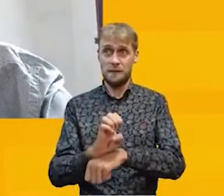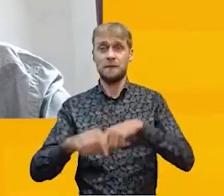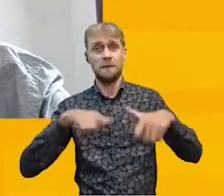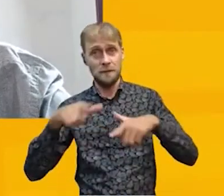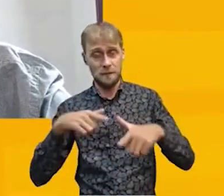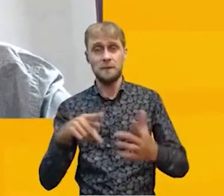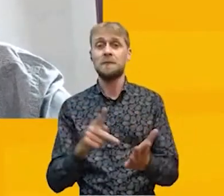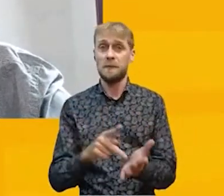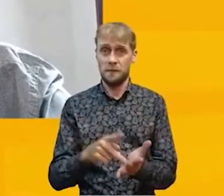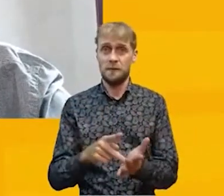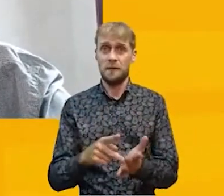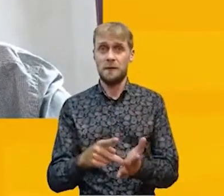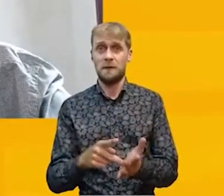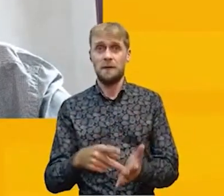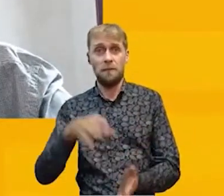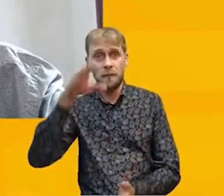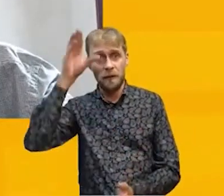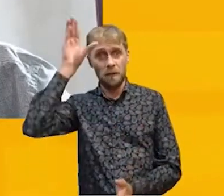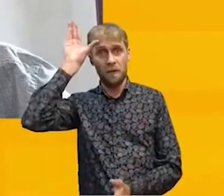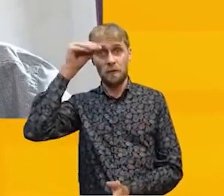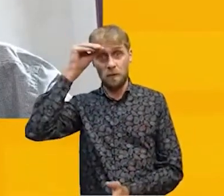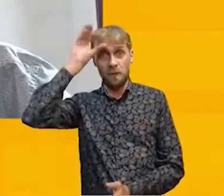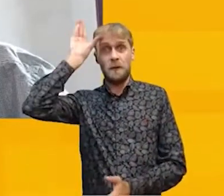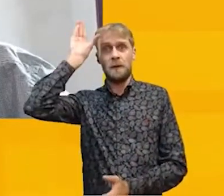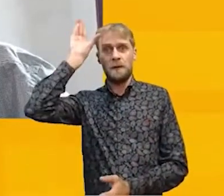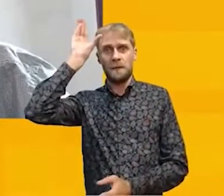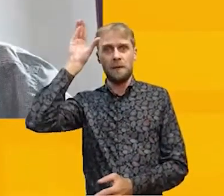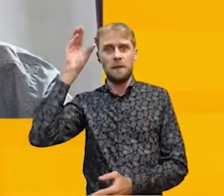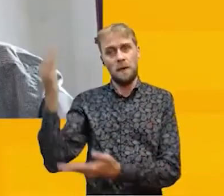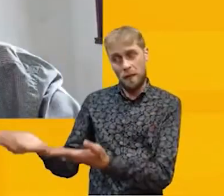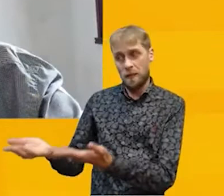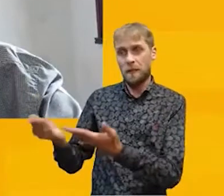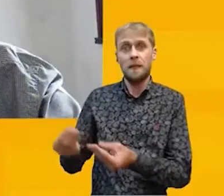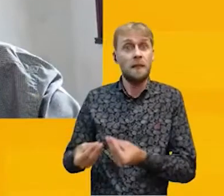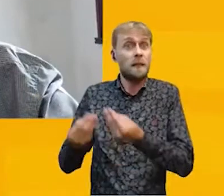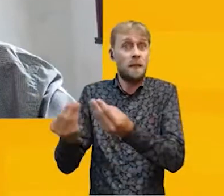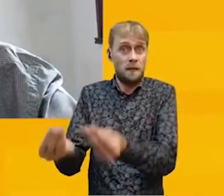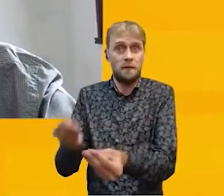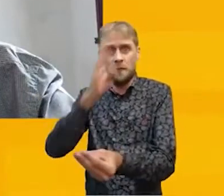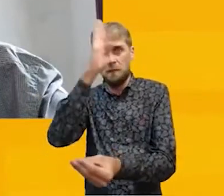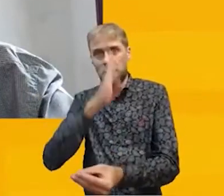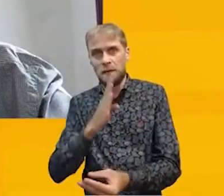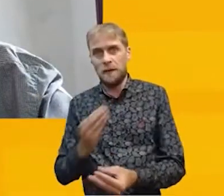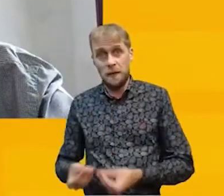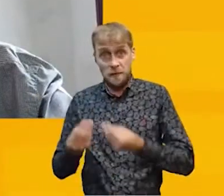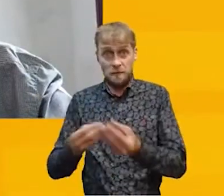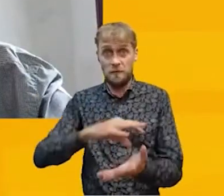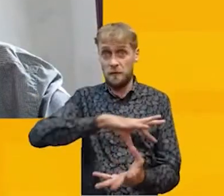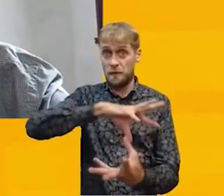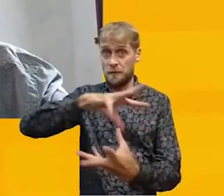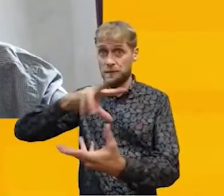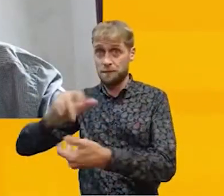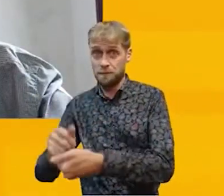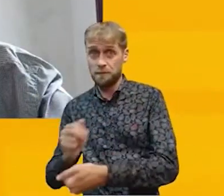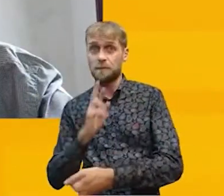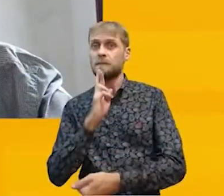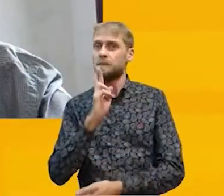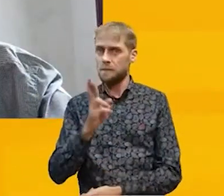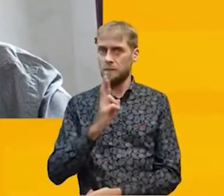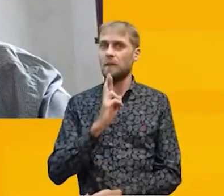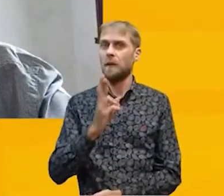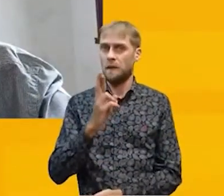e o conhecimento que foi dado ao Brasil e ao mundo, e os resultados que